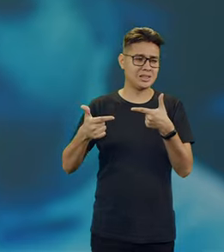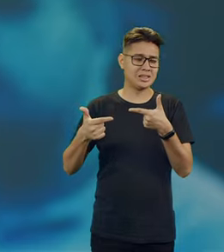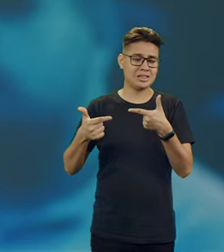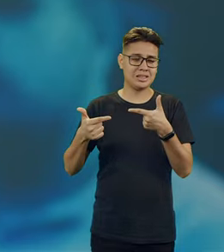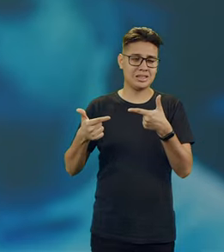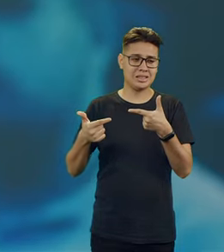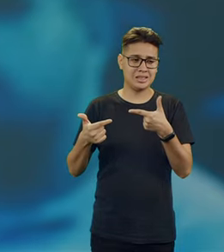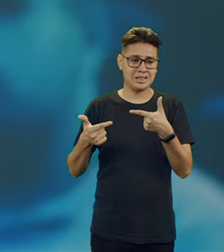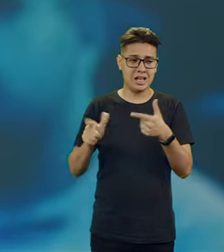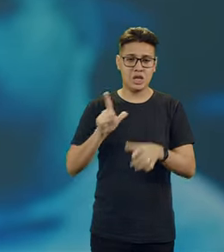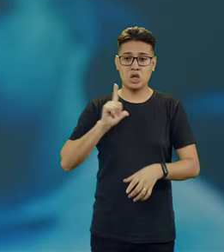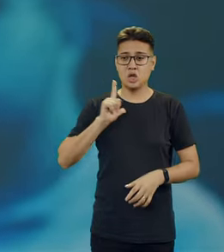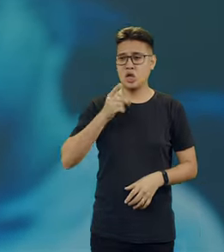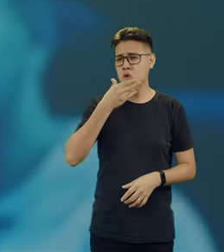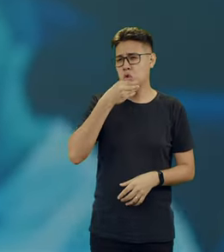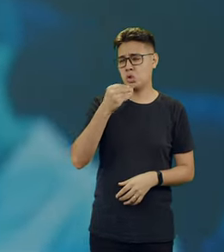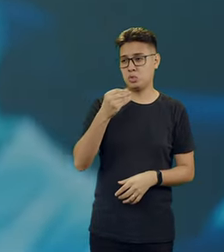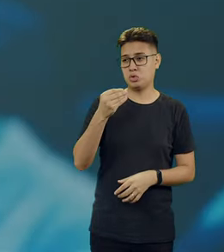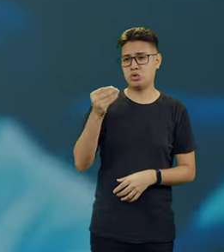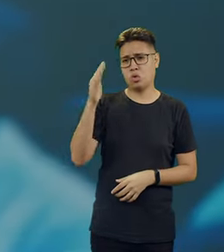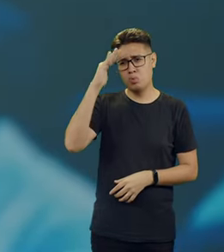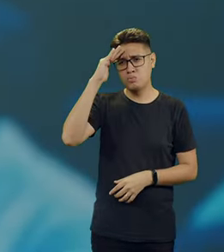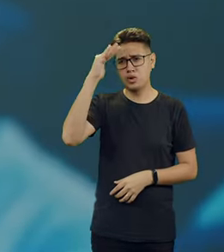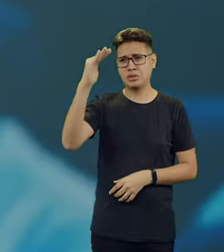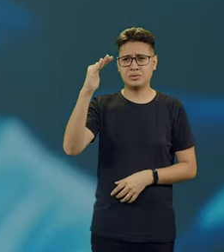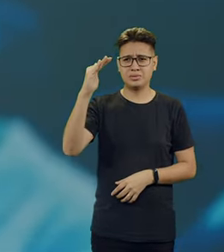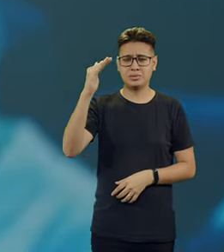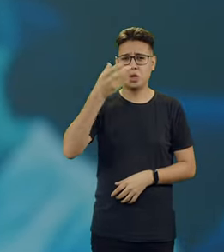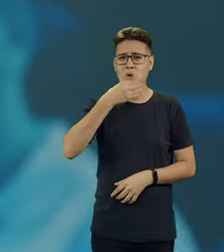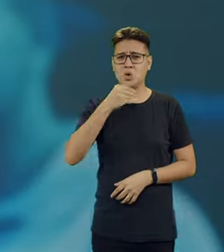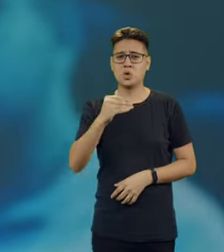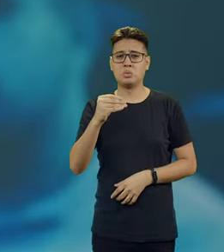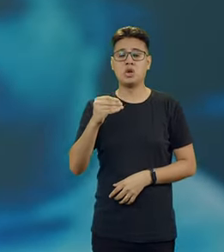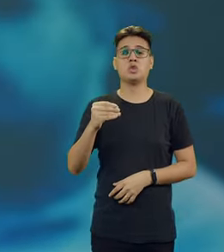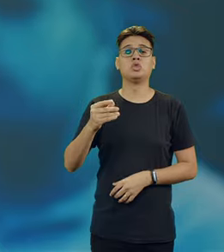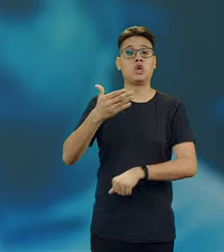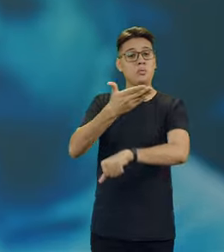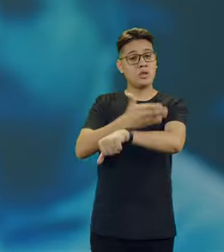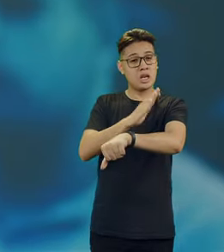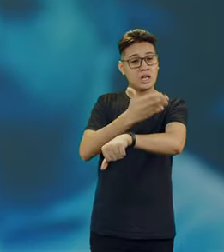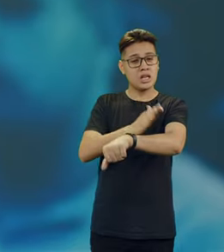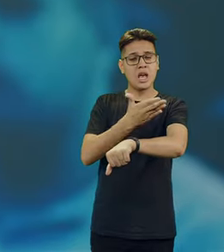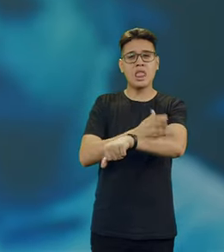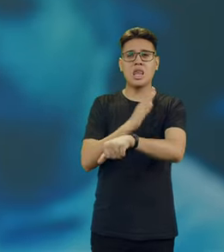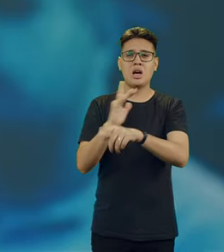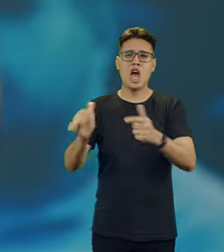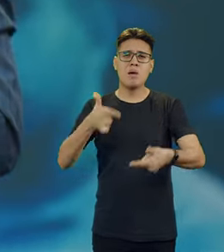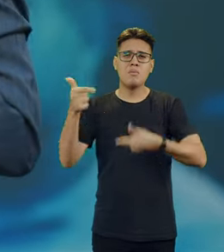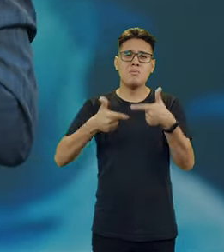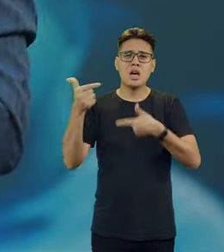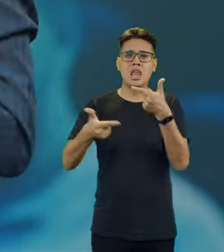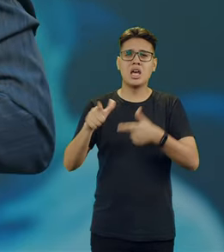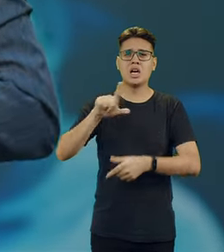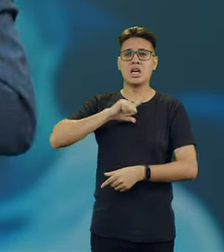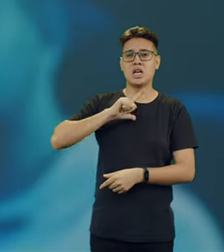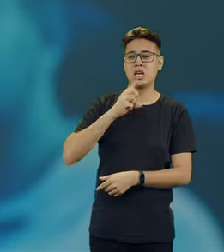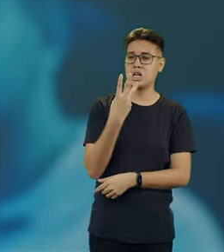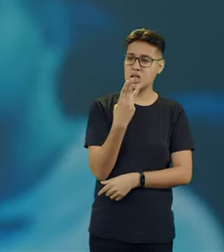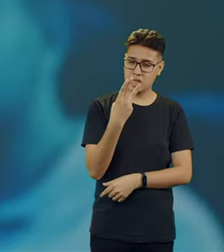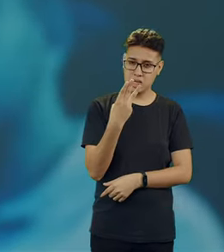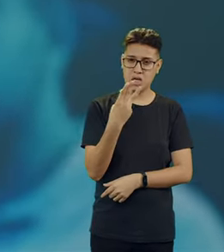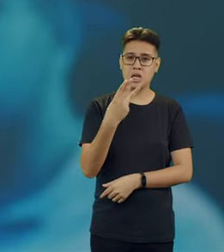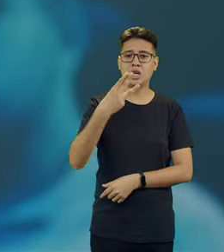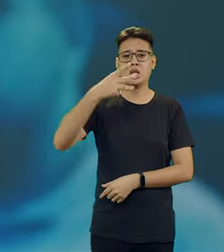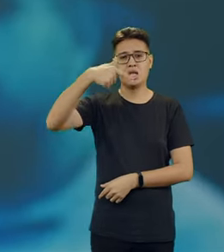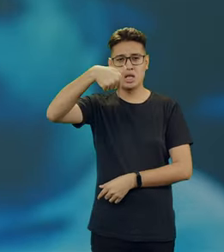Entre esses homens, esse exército de homens adestrados para a guerra, haviam 37 que